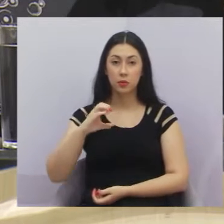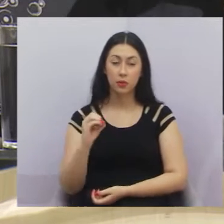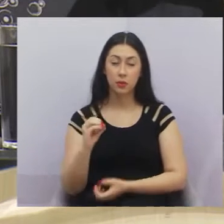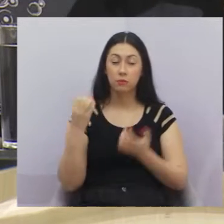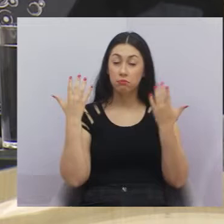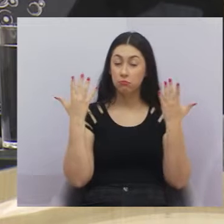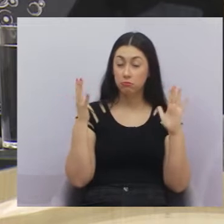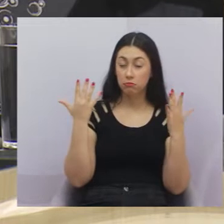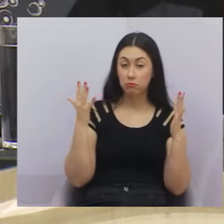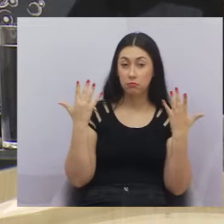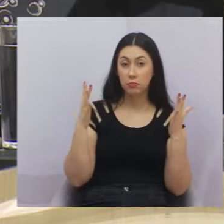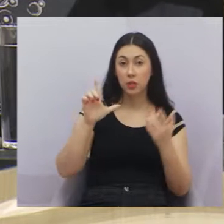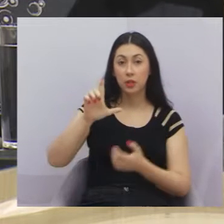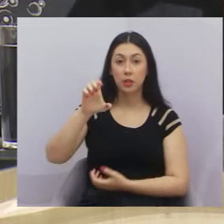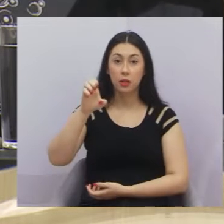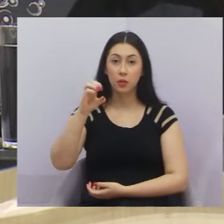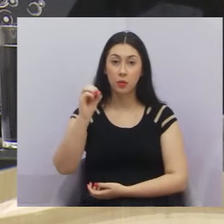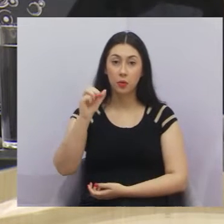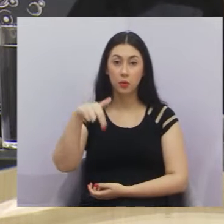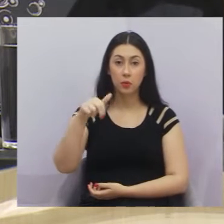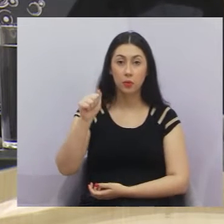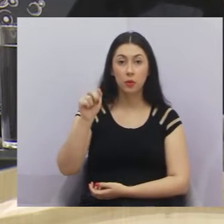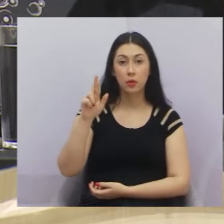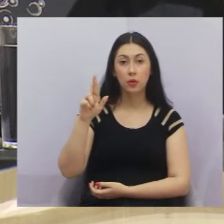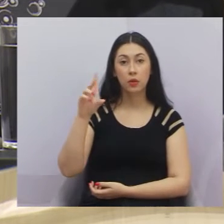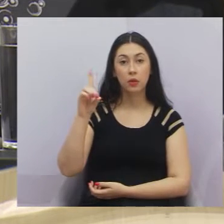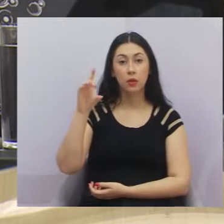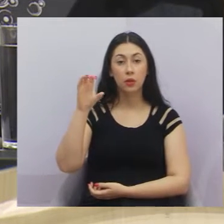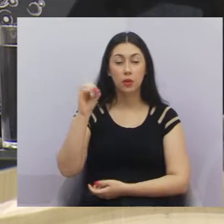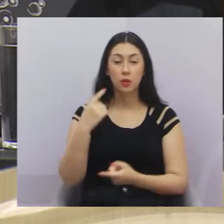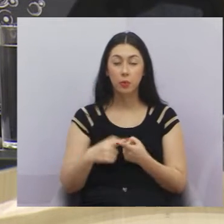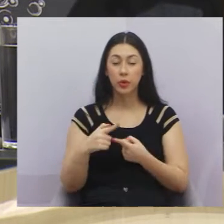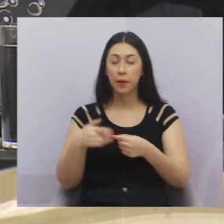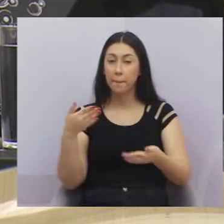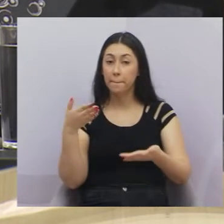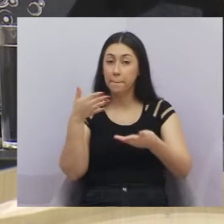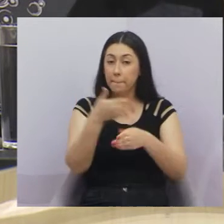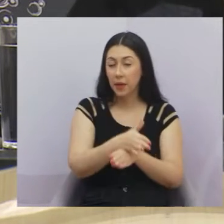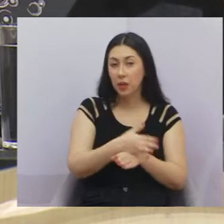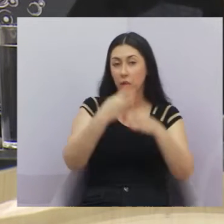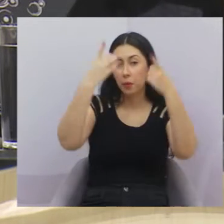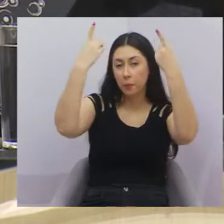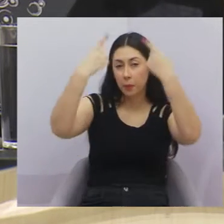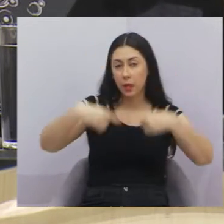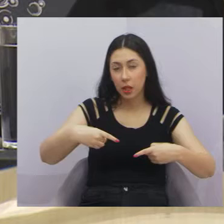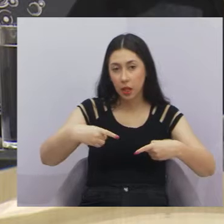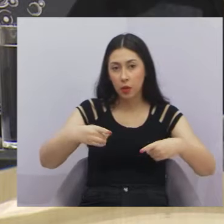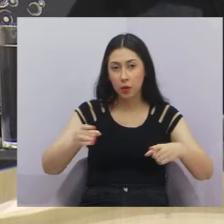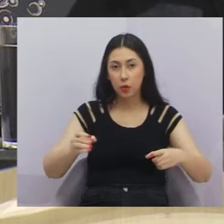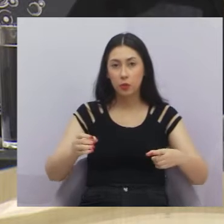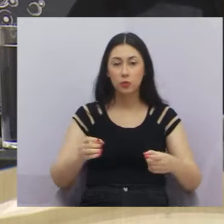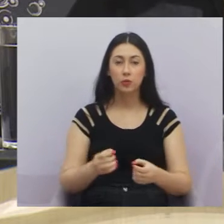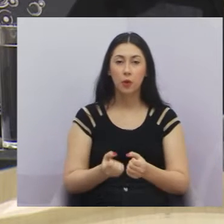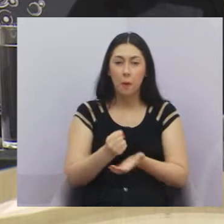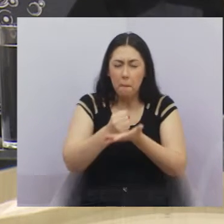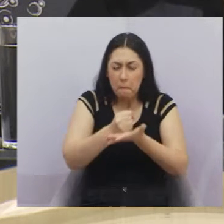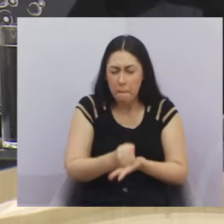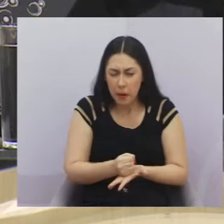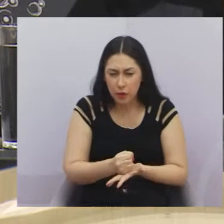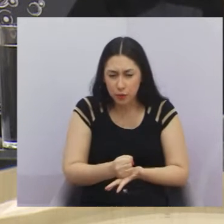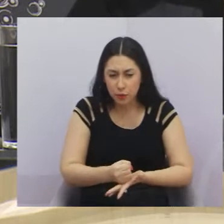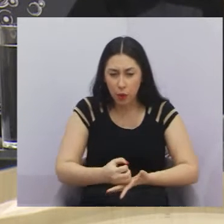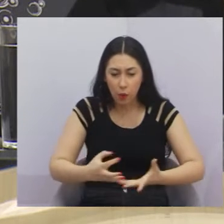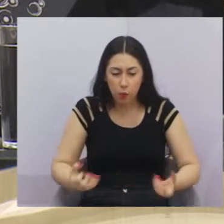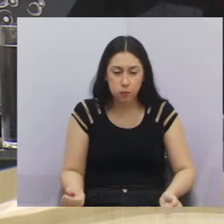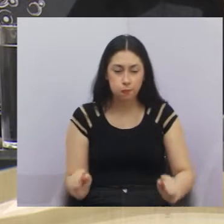congratulatória a Leonardo Ciarelli, por sua participação no Campeonato Brasileiro de Levantamento de Peso, etapa 4.